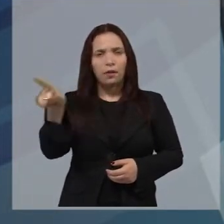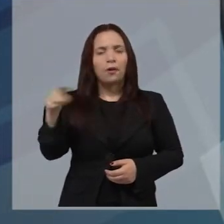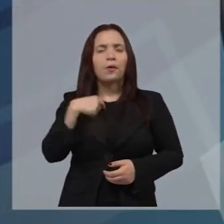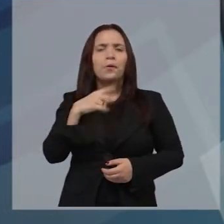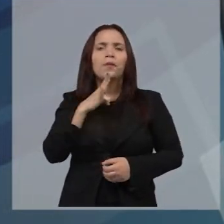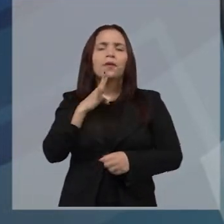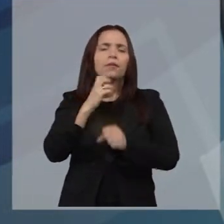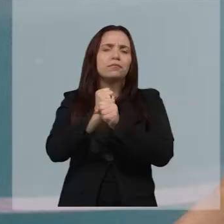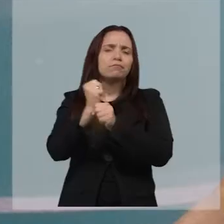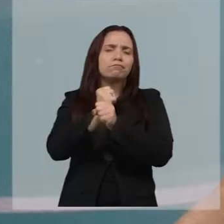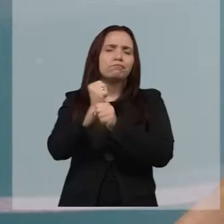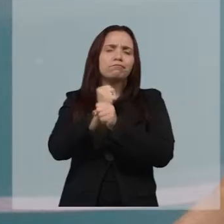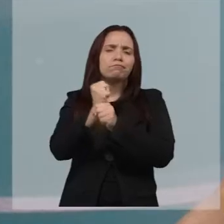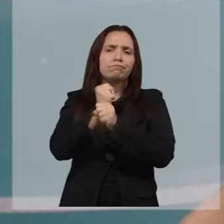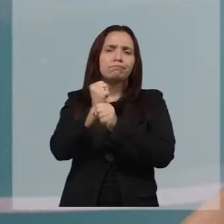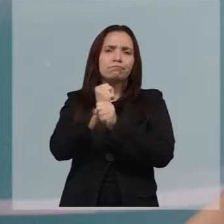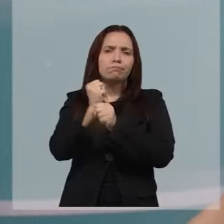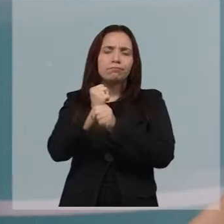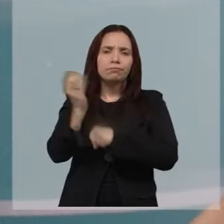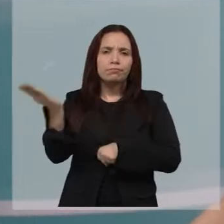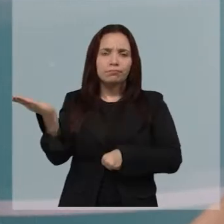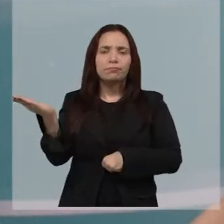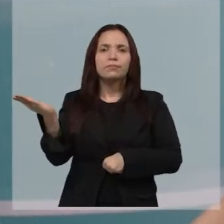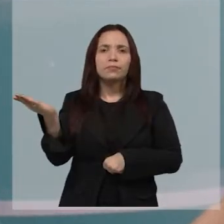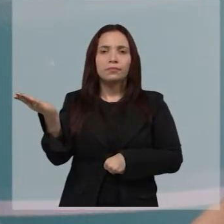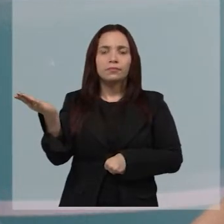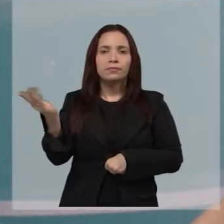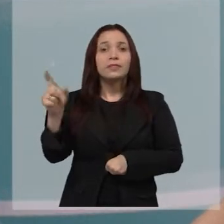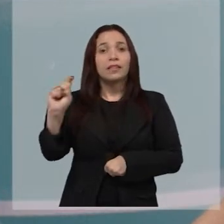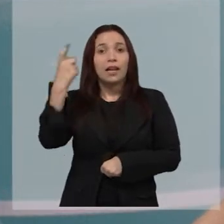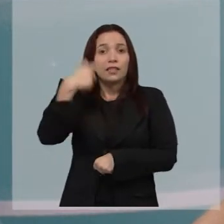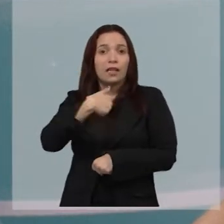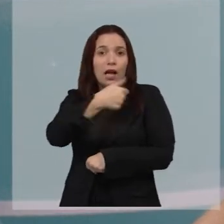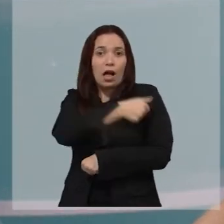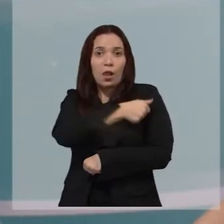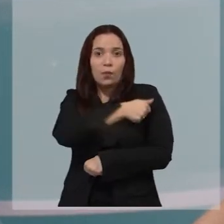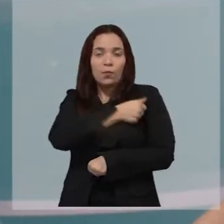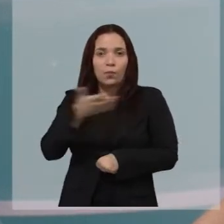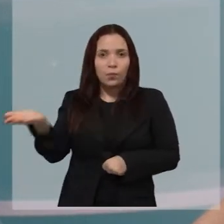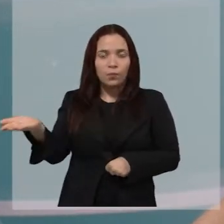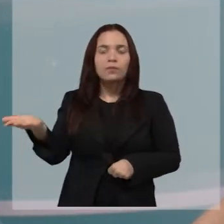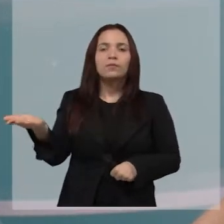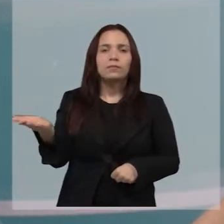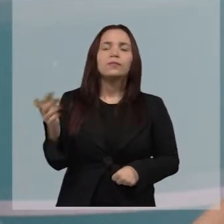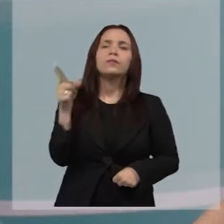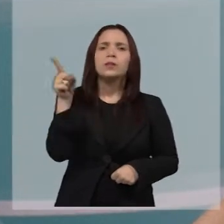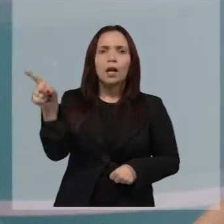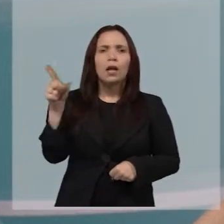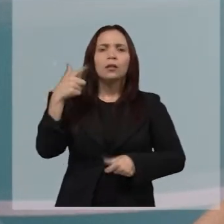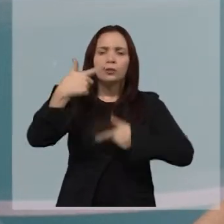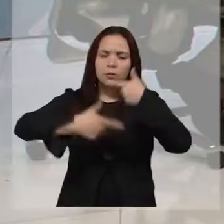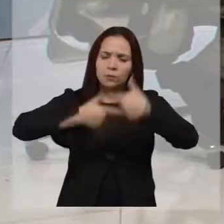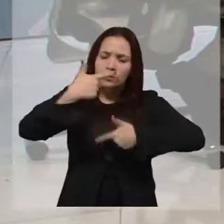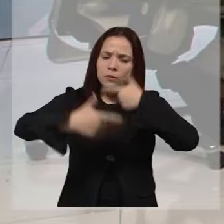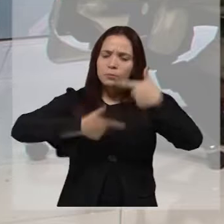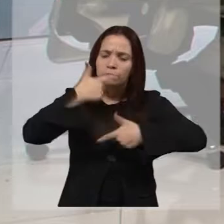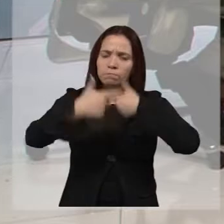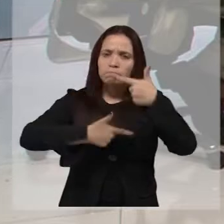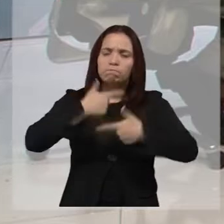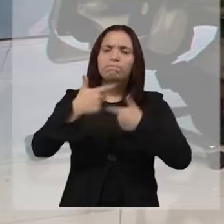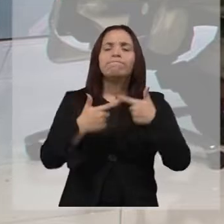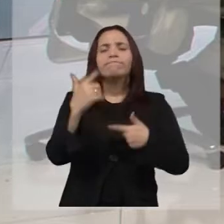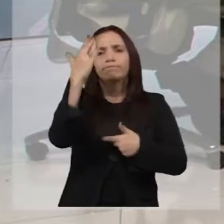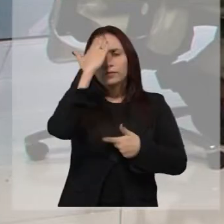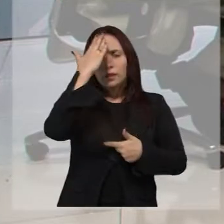pessoa que eu conheço há muito tempo e ela foi sua aluna? Foi minha aluna e se dedicou a esse trabalho, e saber que